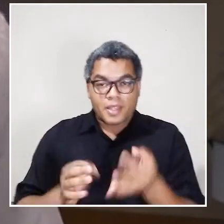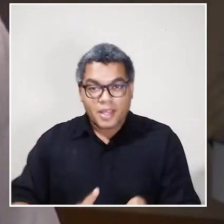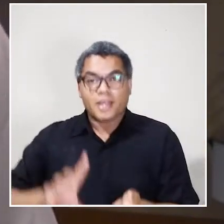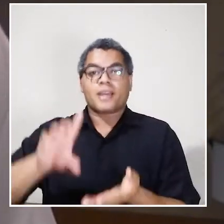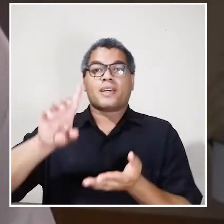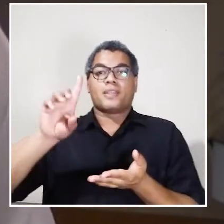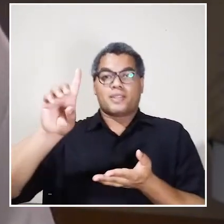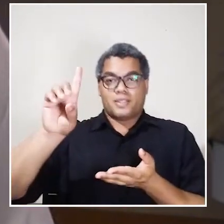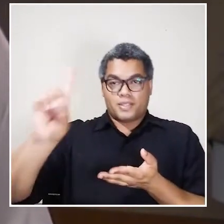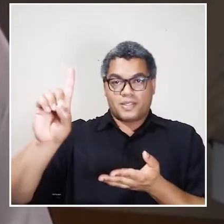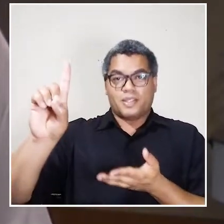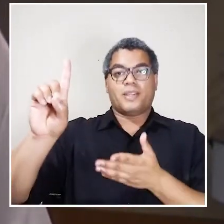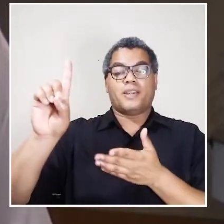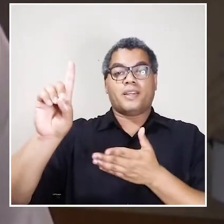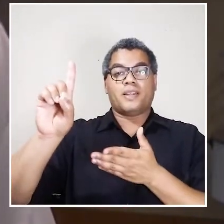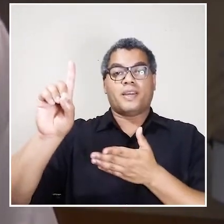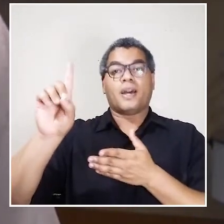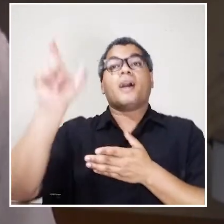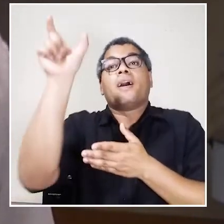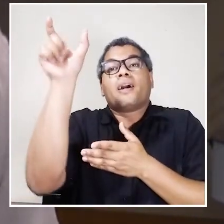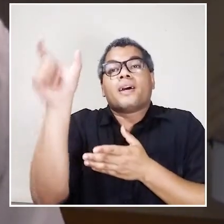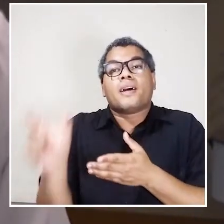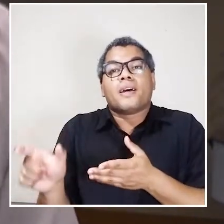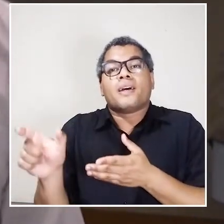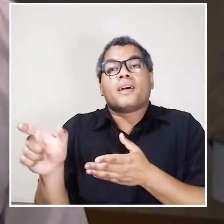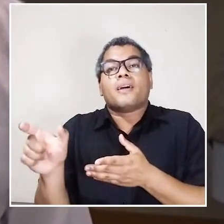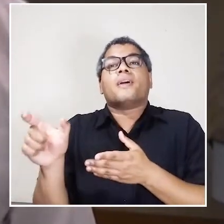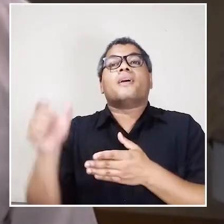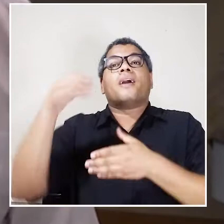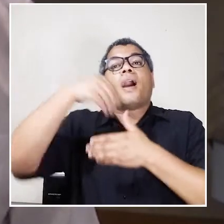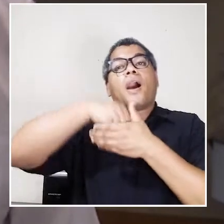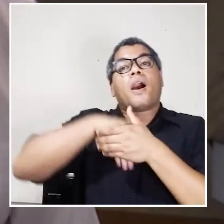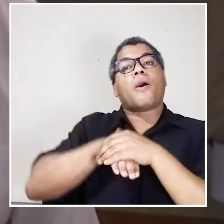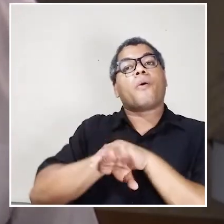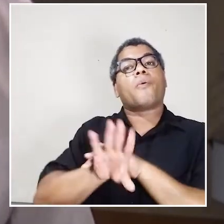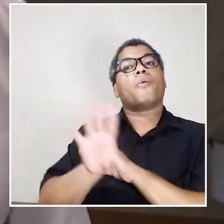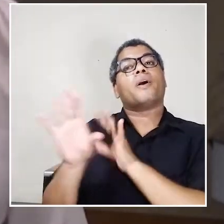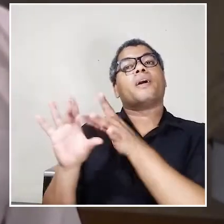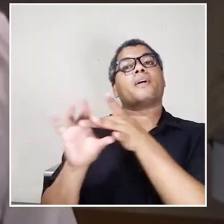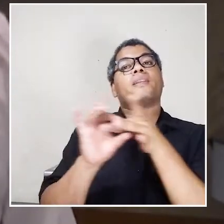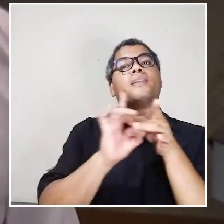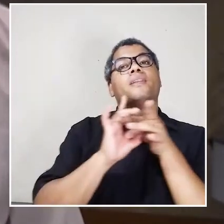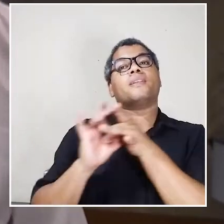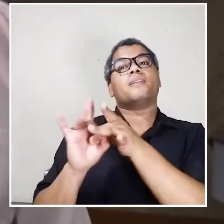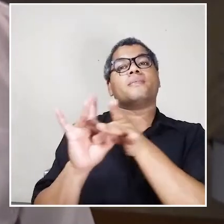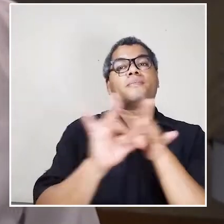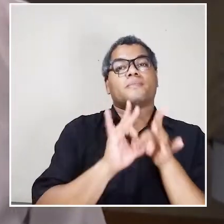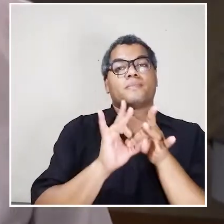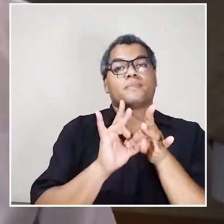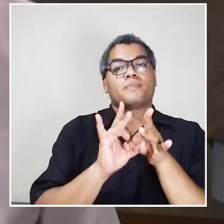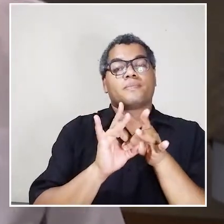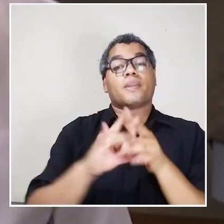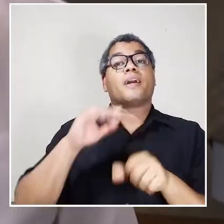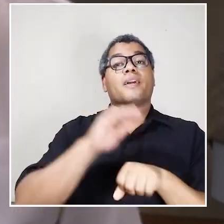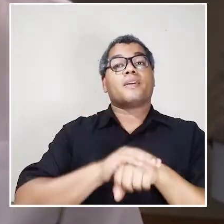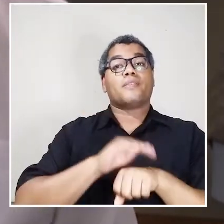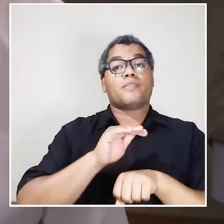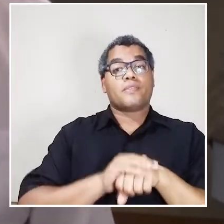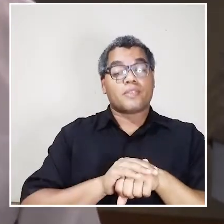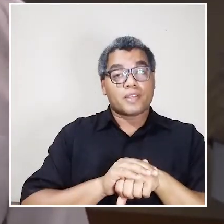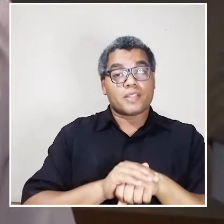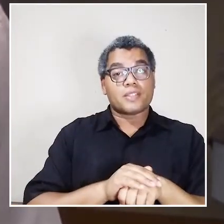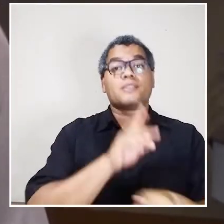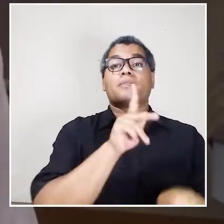de Deus, que é aquele que guarda a aliança que ele